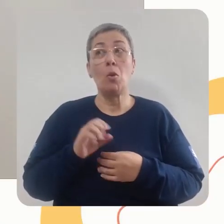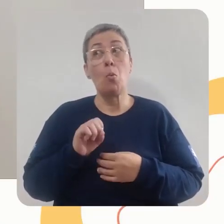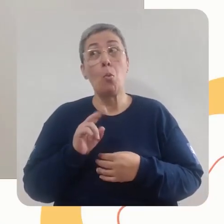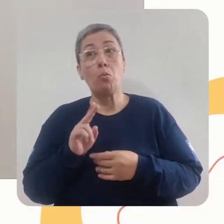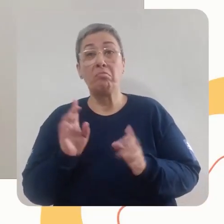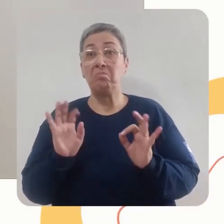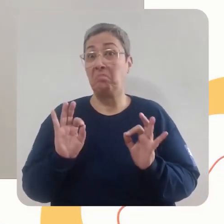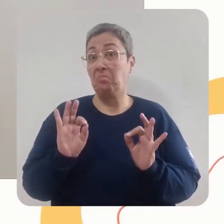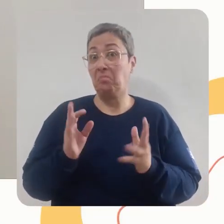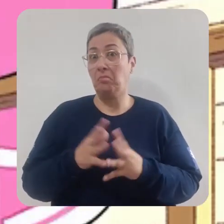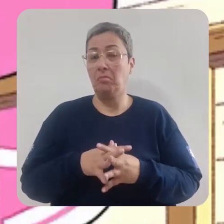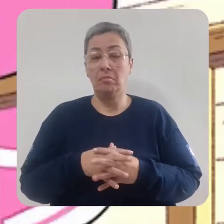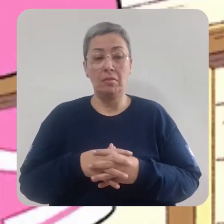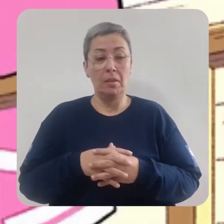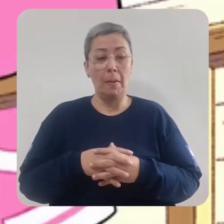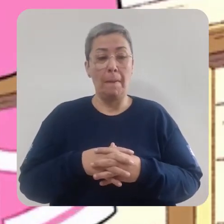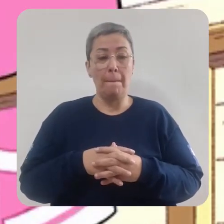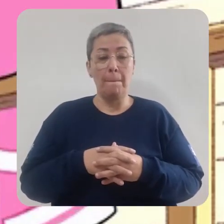Ou talvez não.